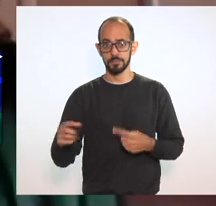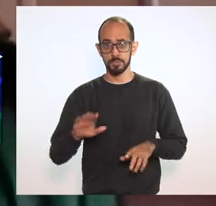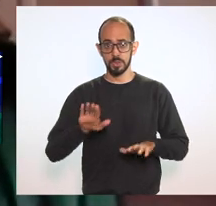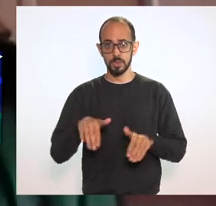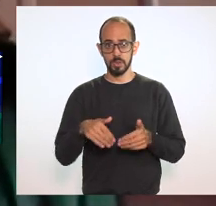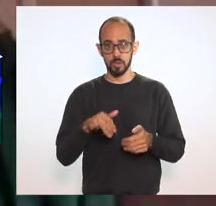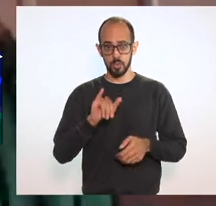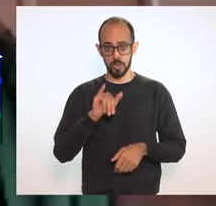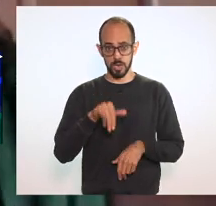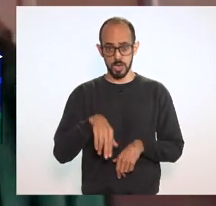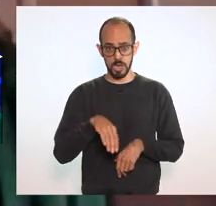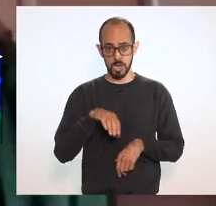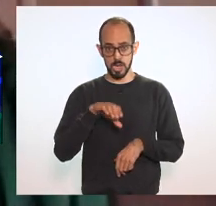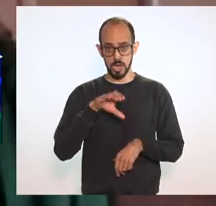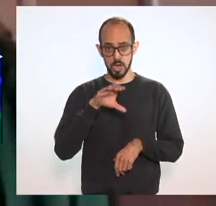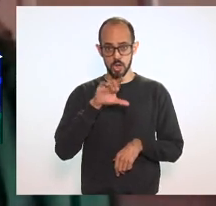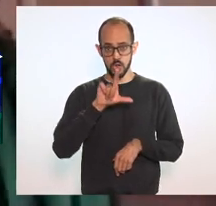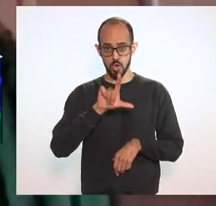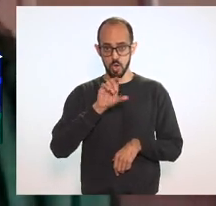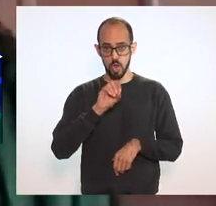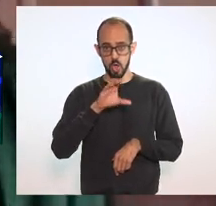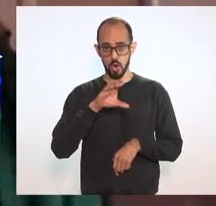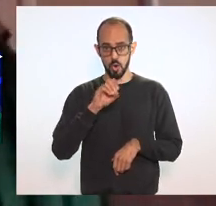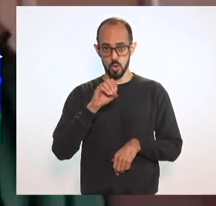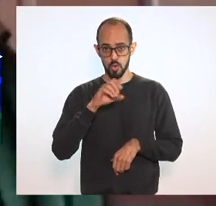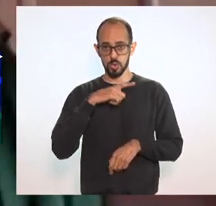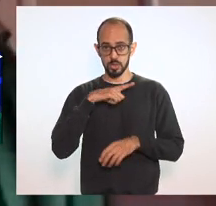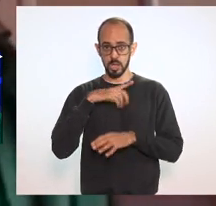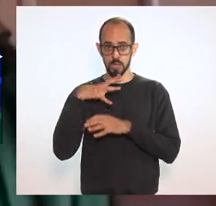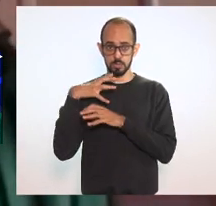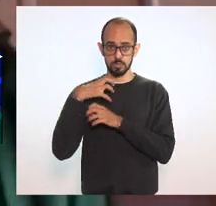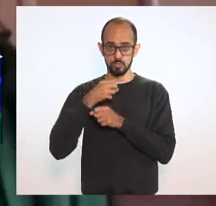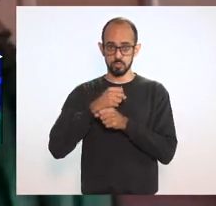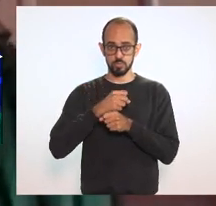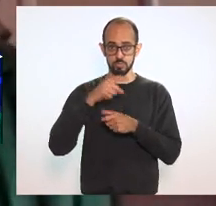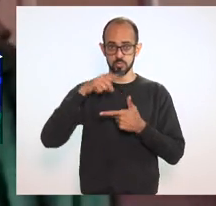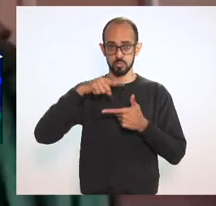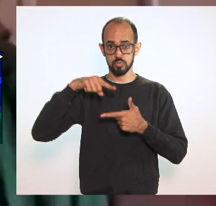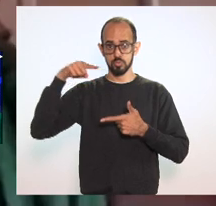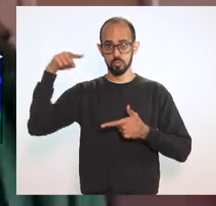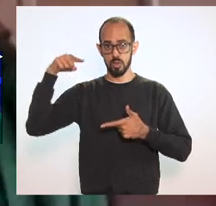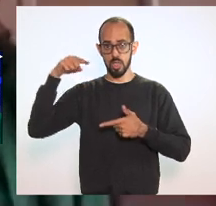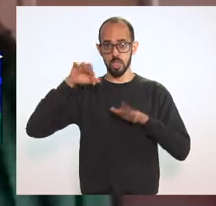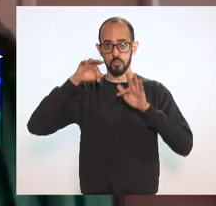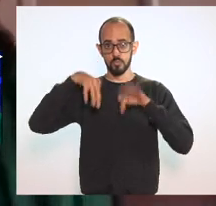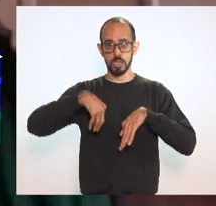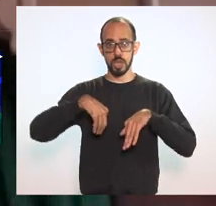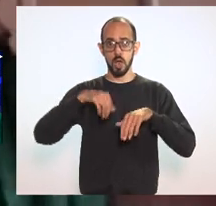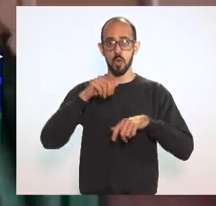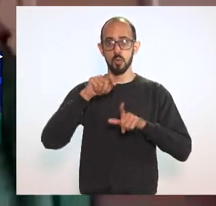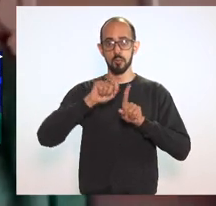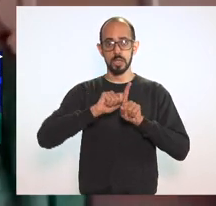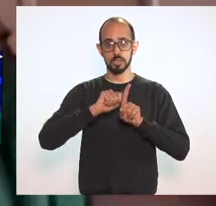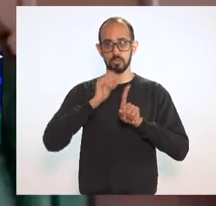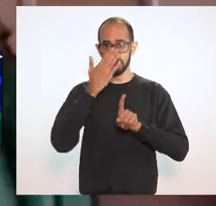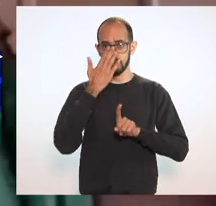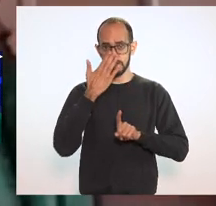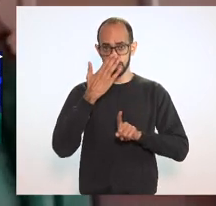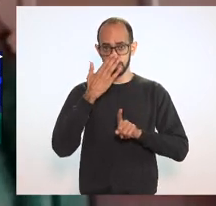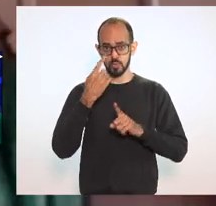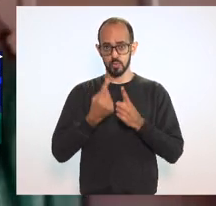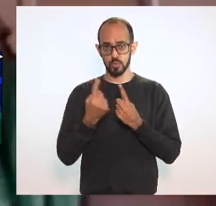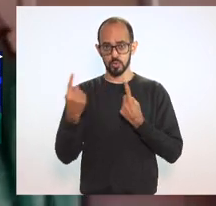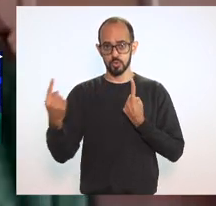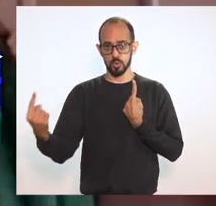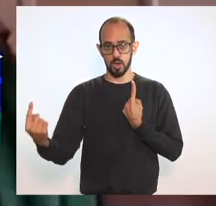estatística aberrante só no final de fevereiro o isolamento social